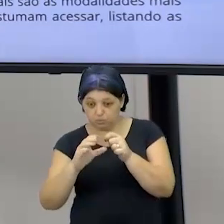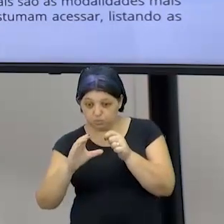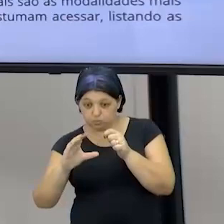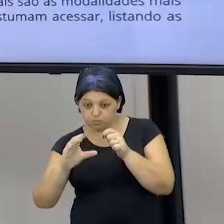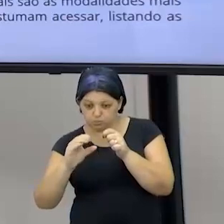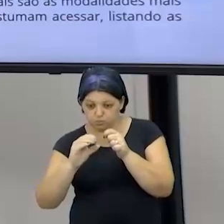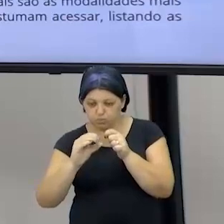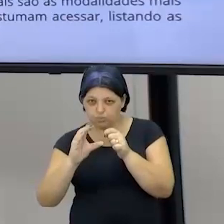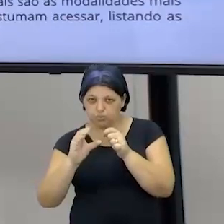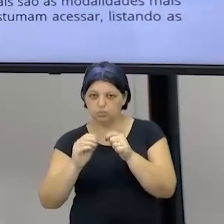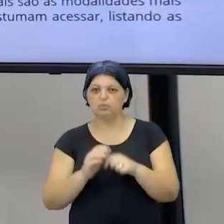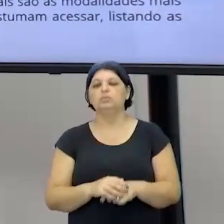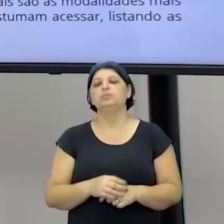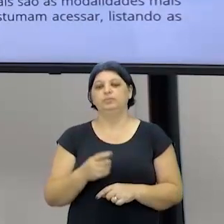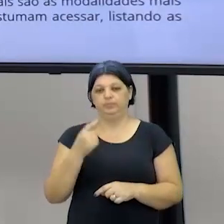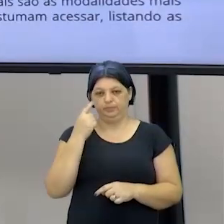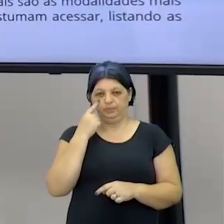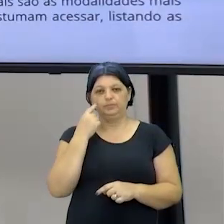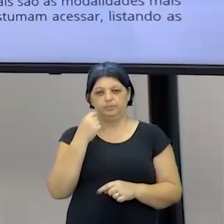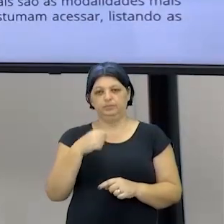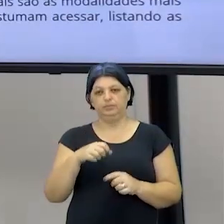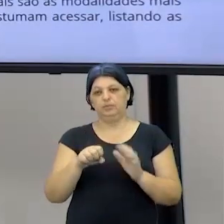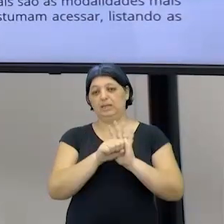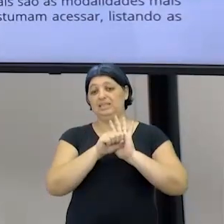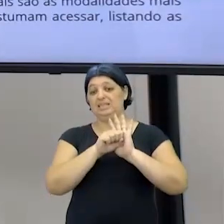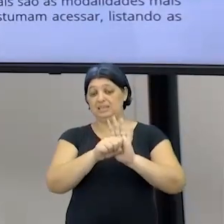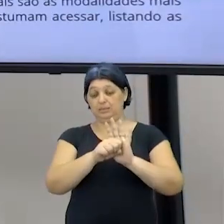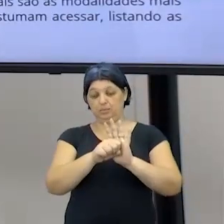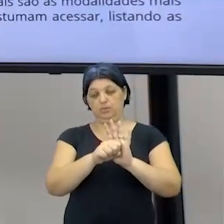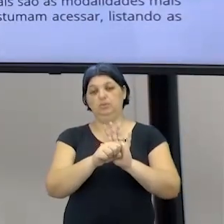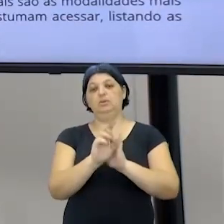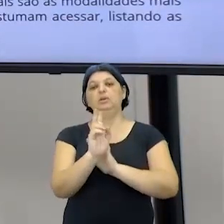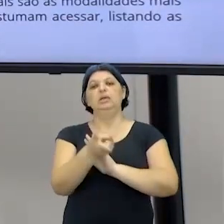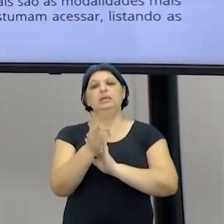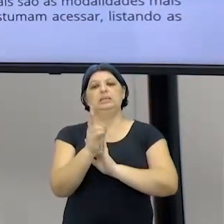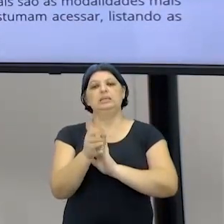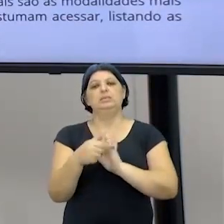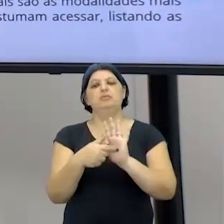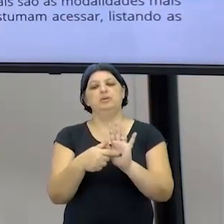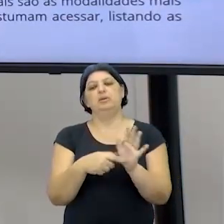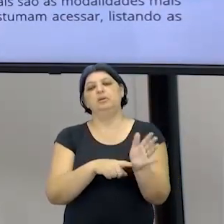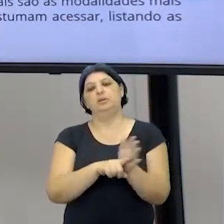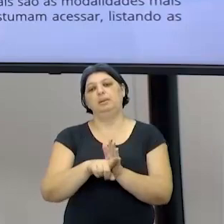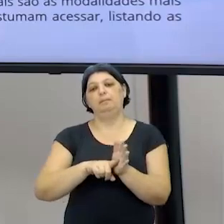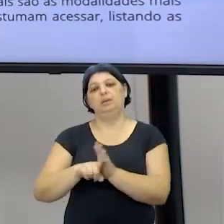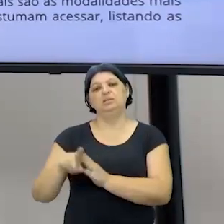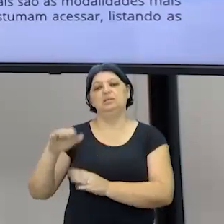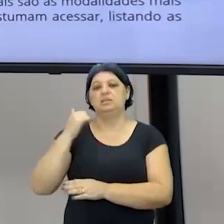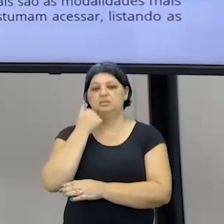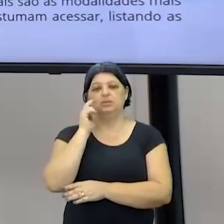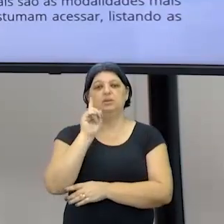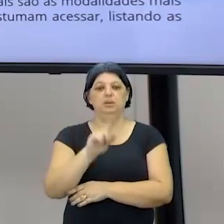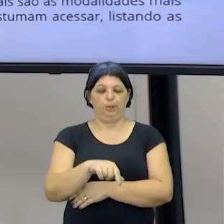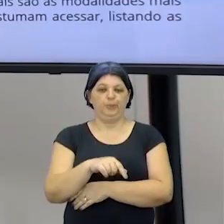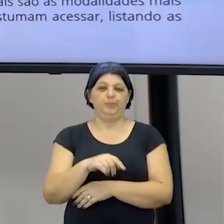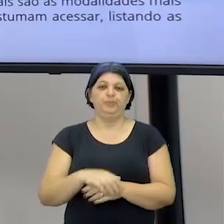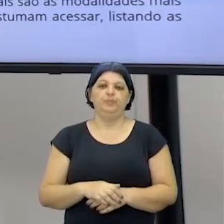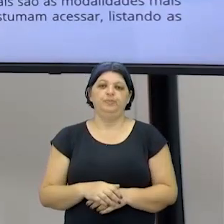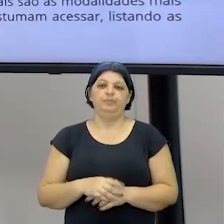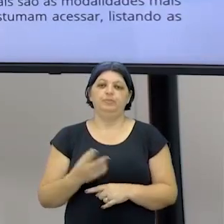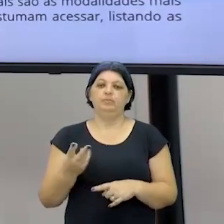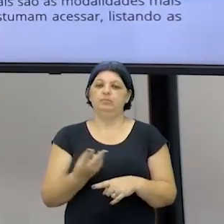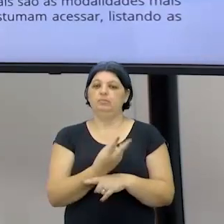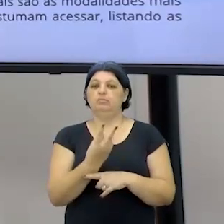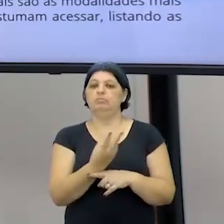Então estejam com esse símbolo toda vez que falarmos de investigação científica, é hora de irmos atrás